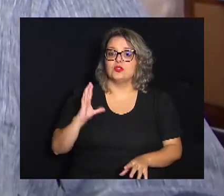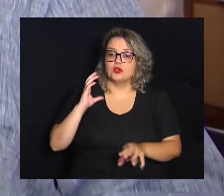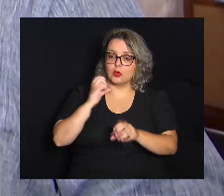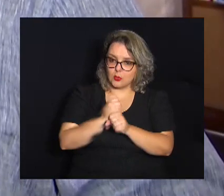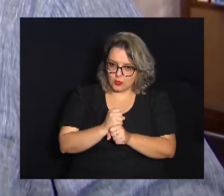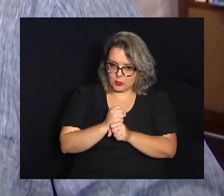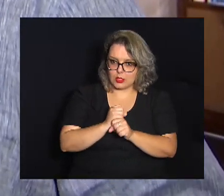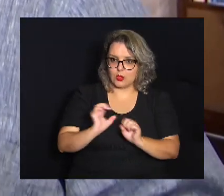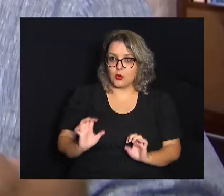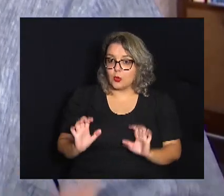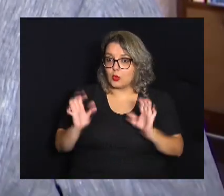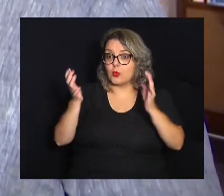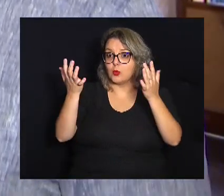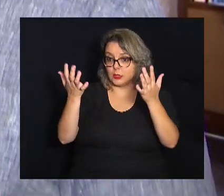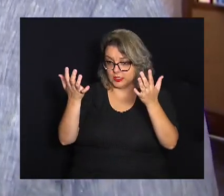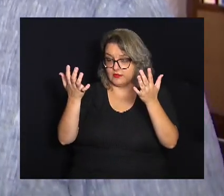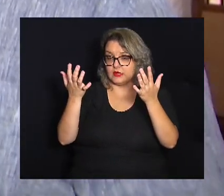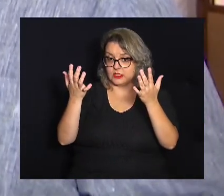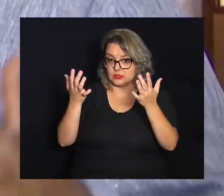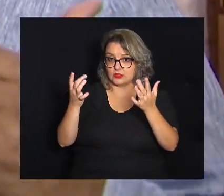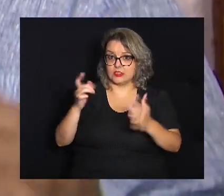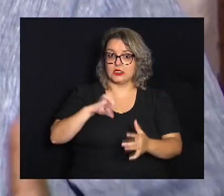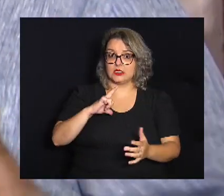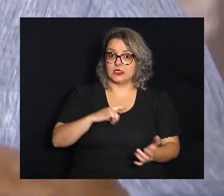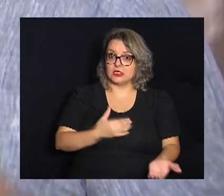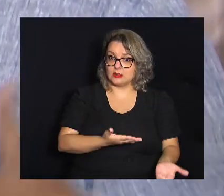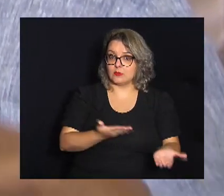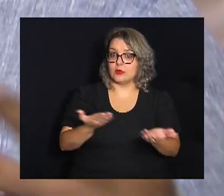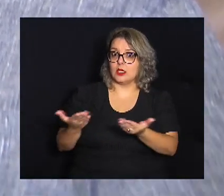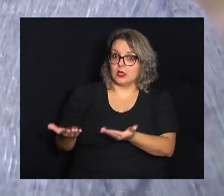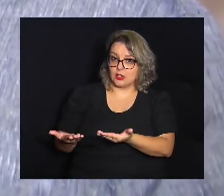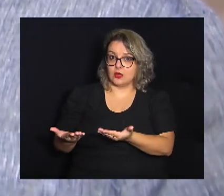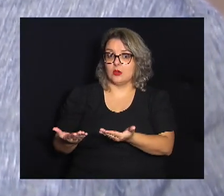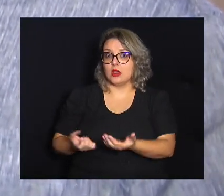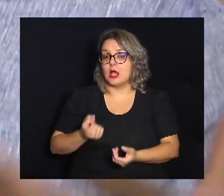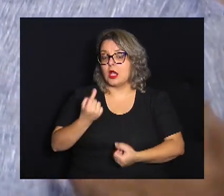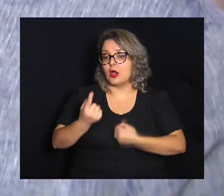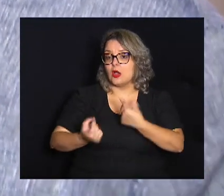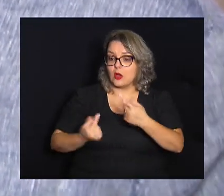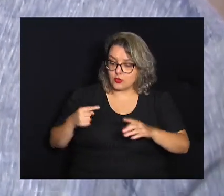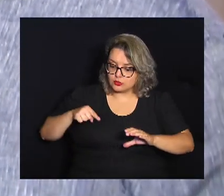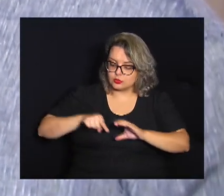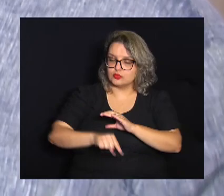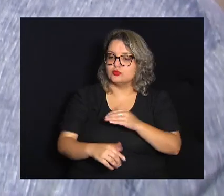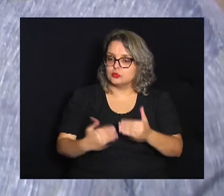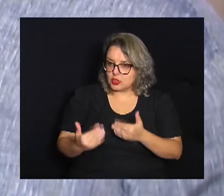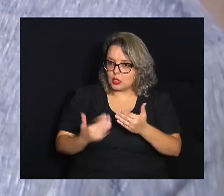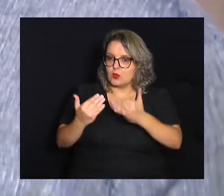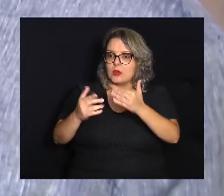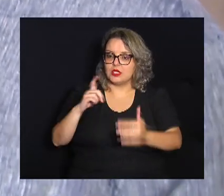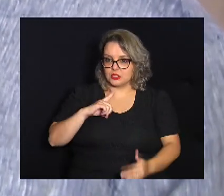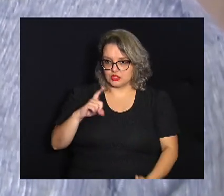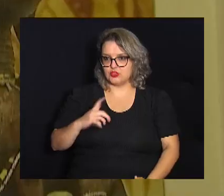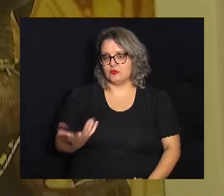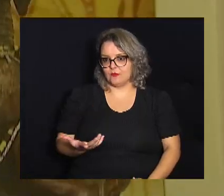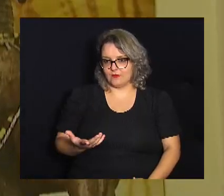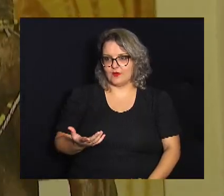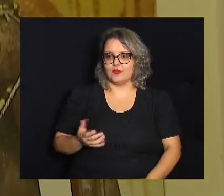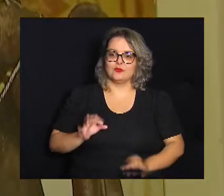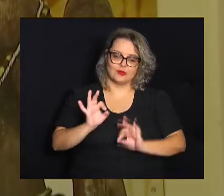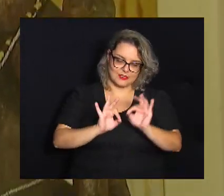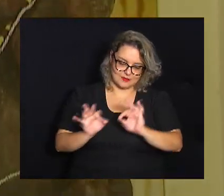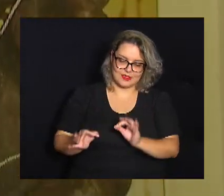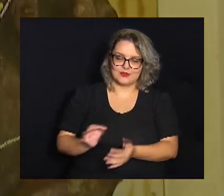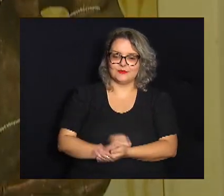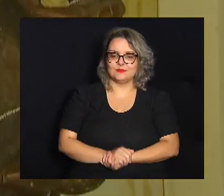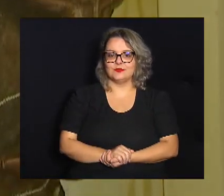com um evento que iremos apresentar já alguns avanços os que nós tivemos com esse plano. Junto